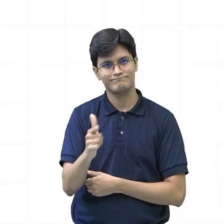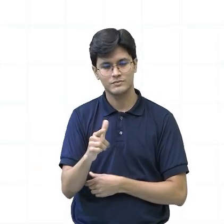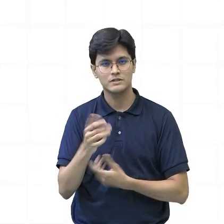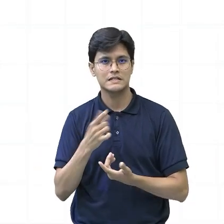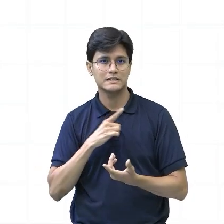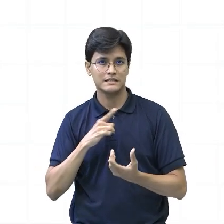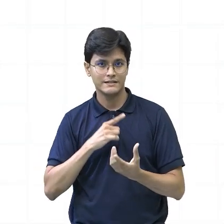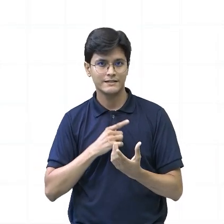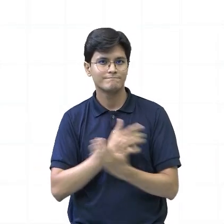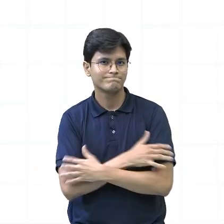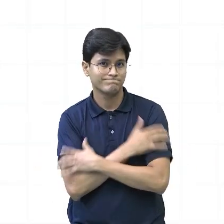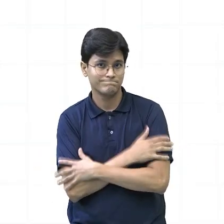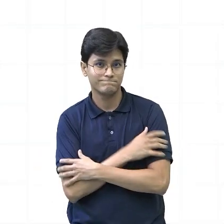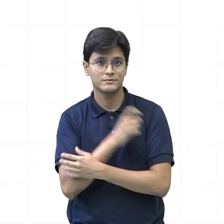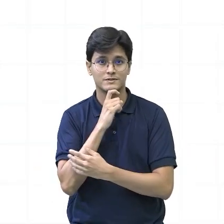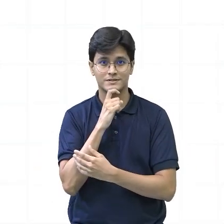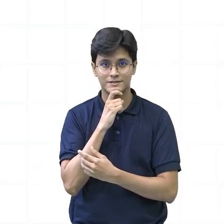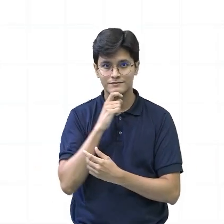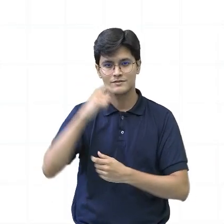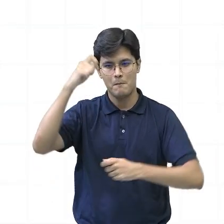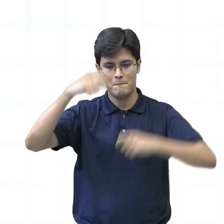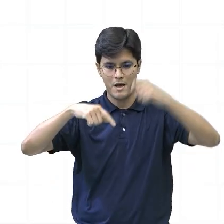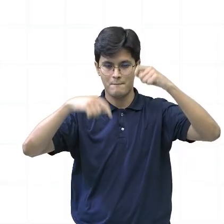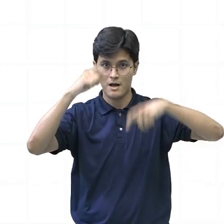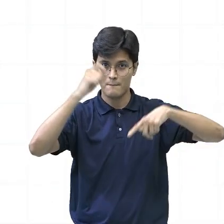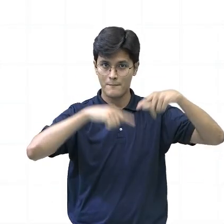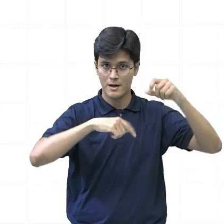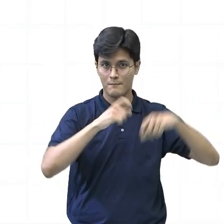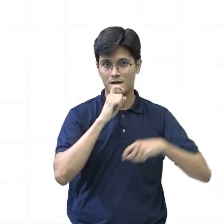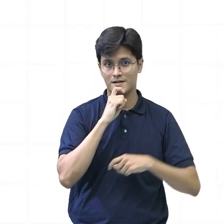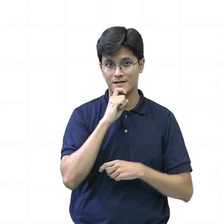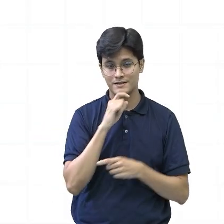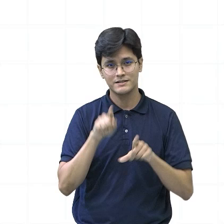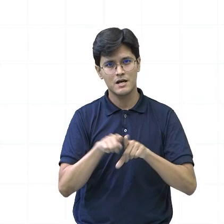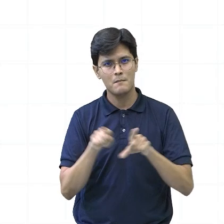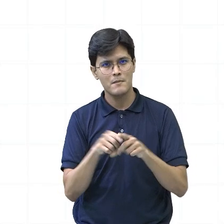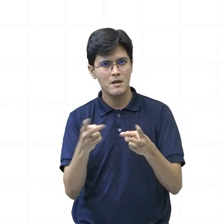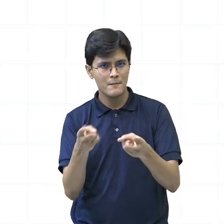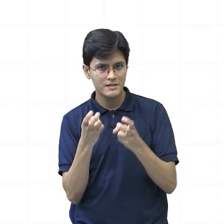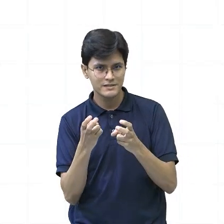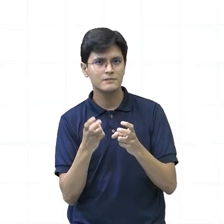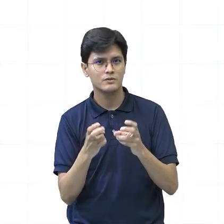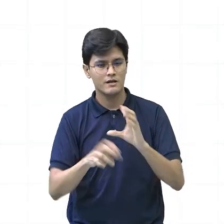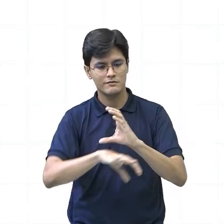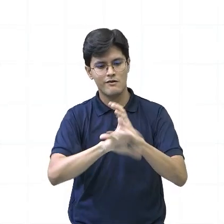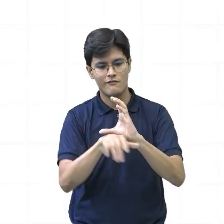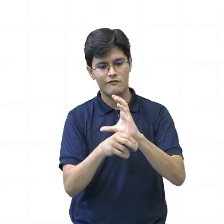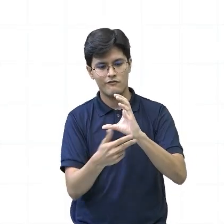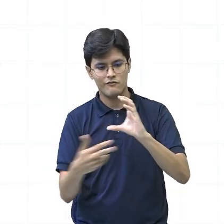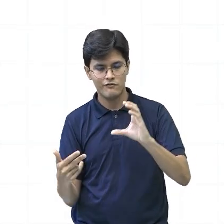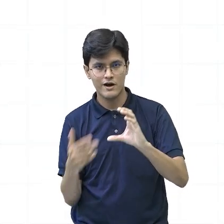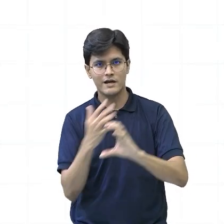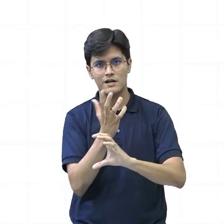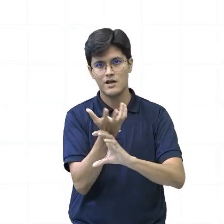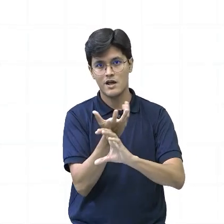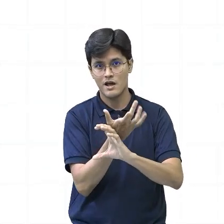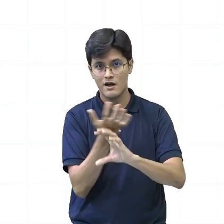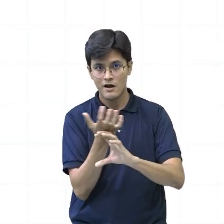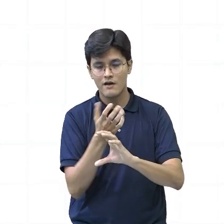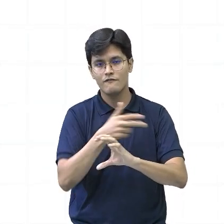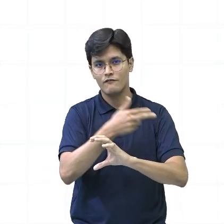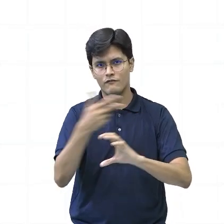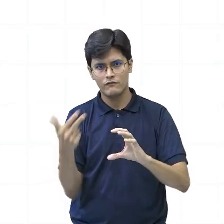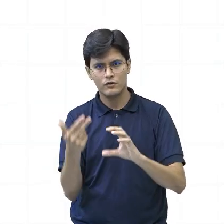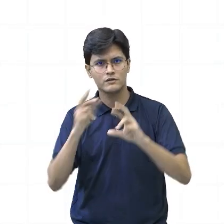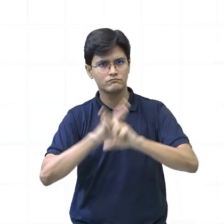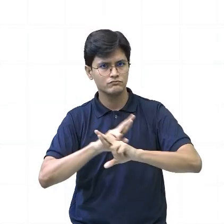predominante de neve, e a gente vai perceber que a fauna e a flora desses locais são diferentes. Então, para a gente entender, por exemplo, a zona